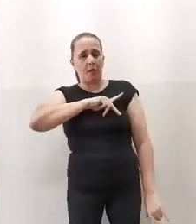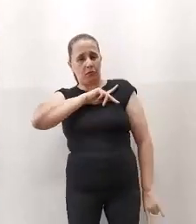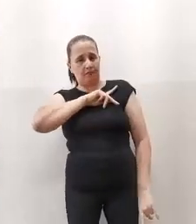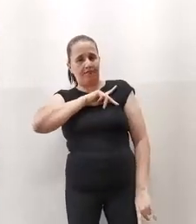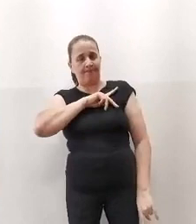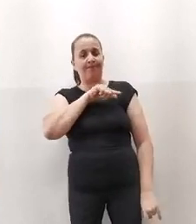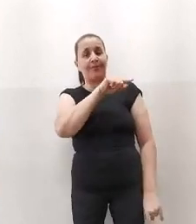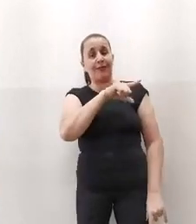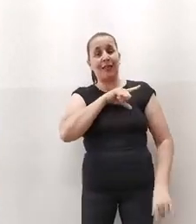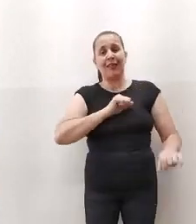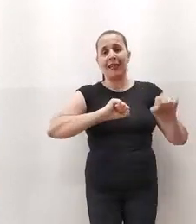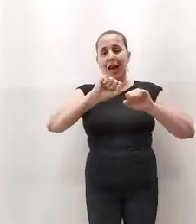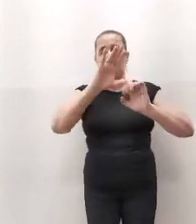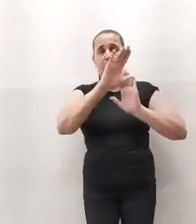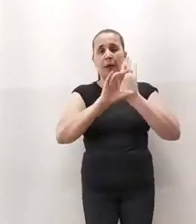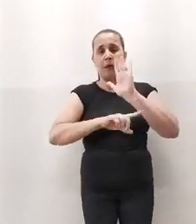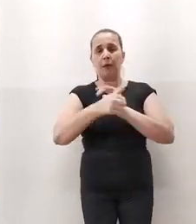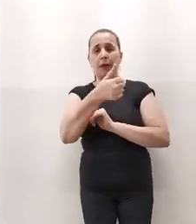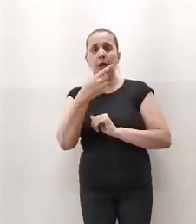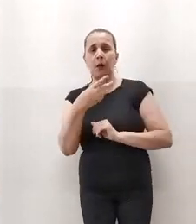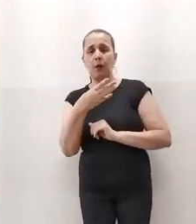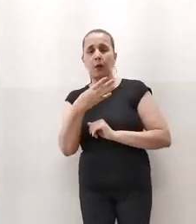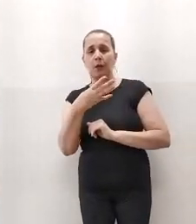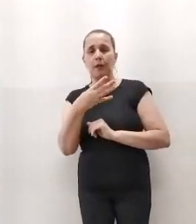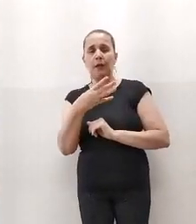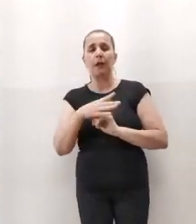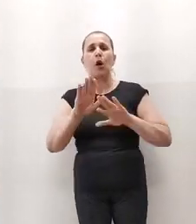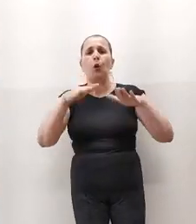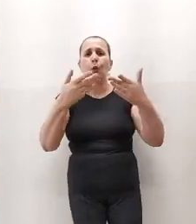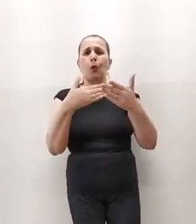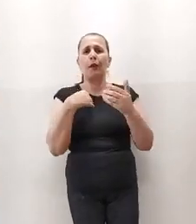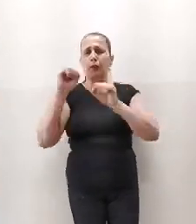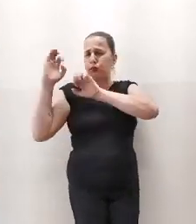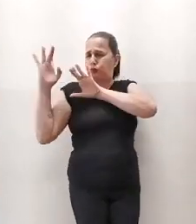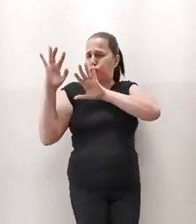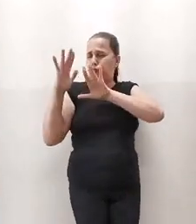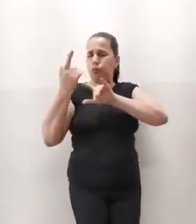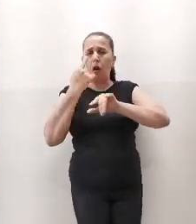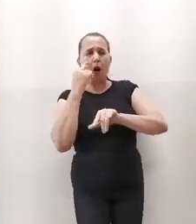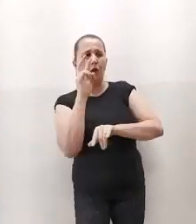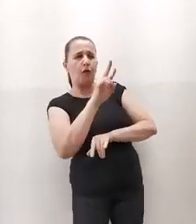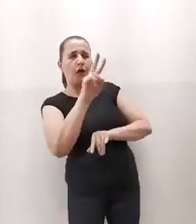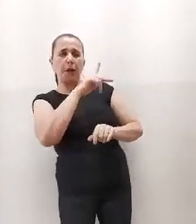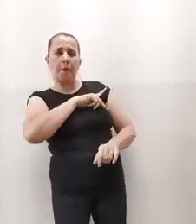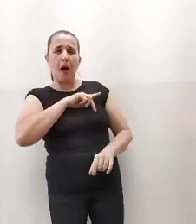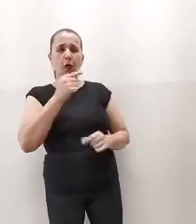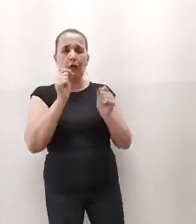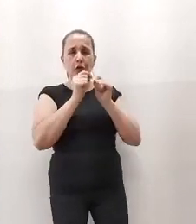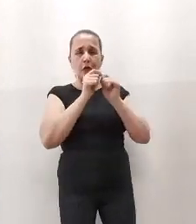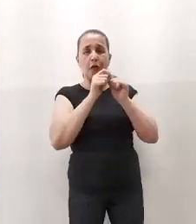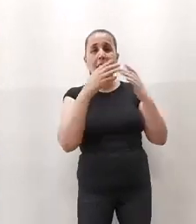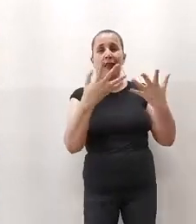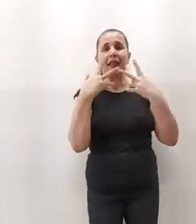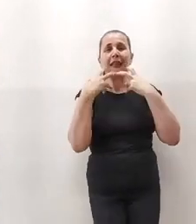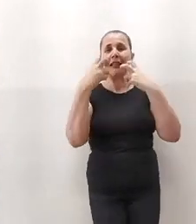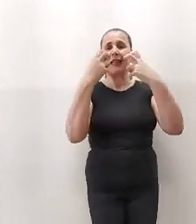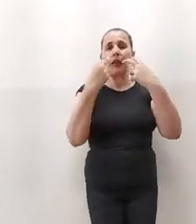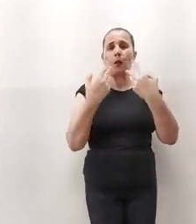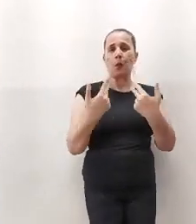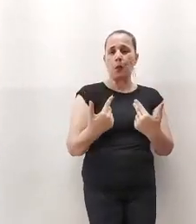Atos capítulo 14, versículo 11, quando as multidões viram o que Paulo fizera, gritaram em